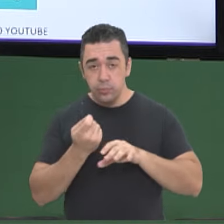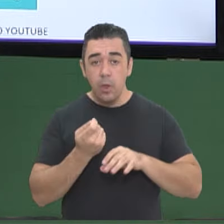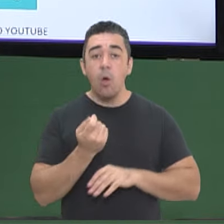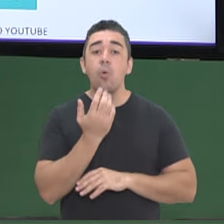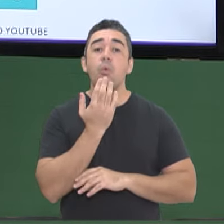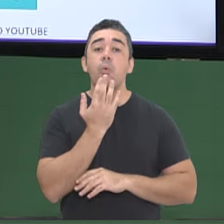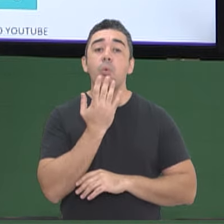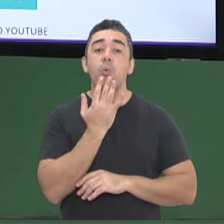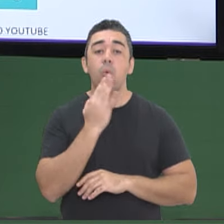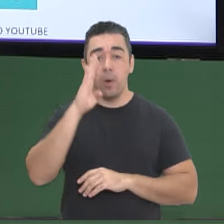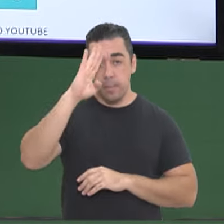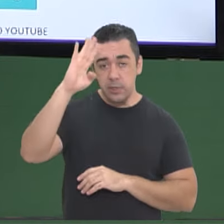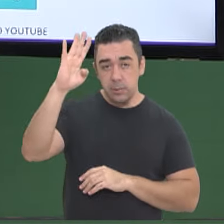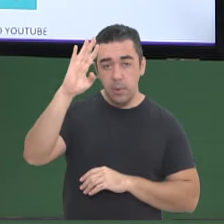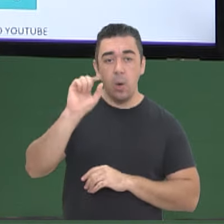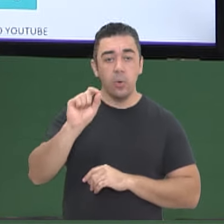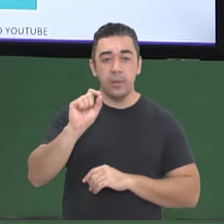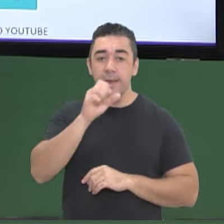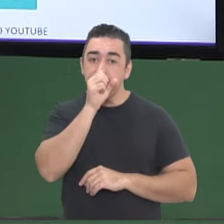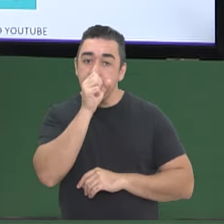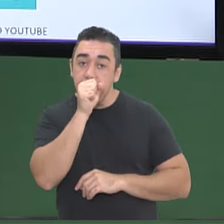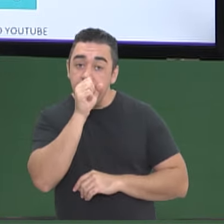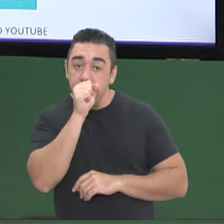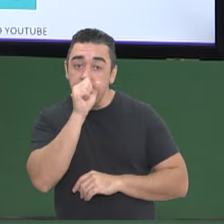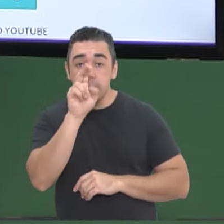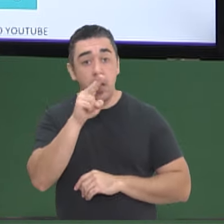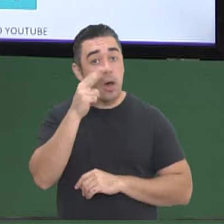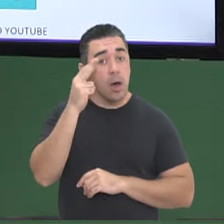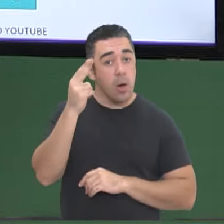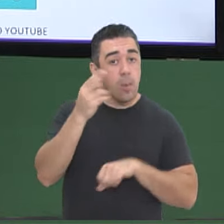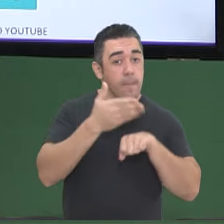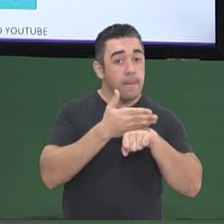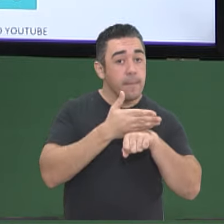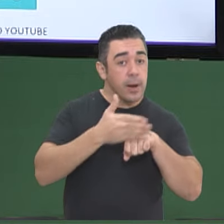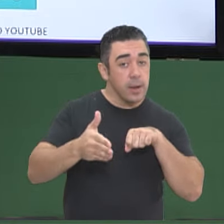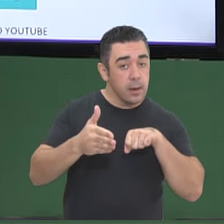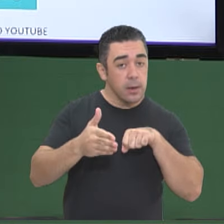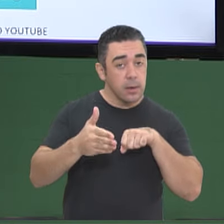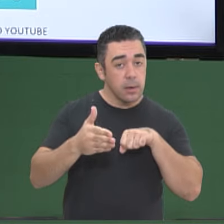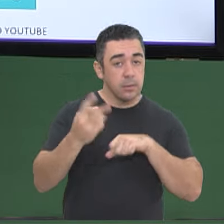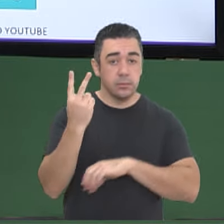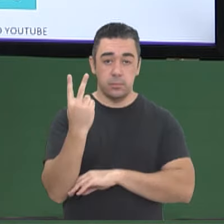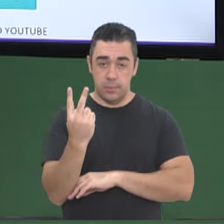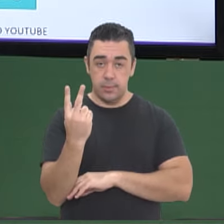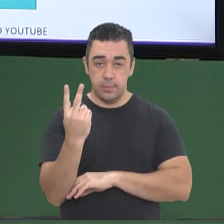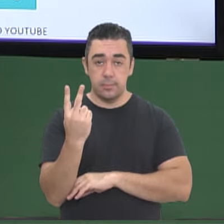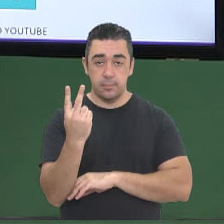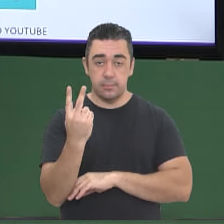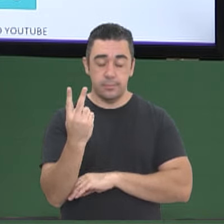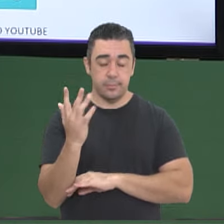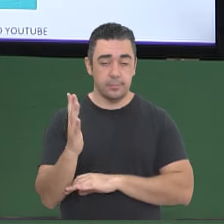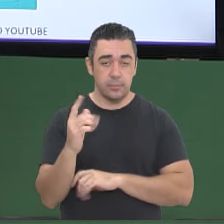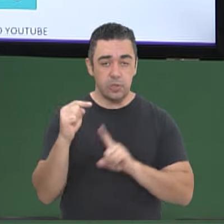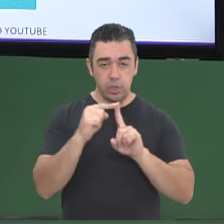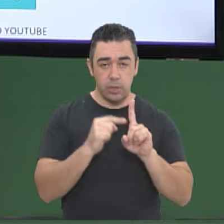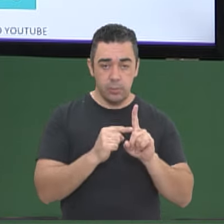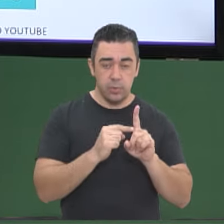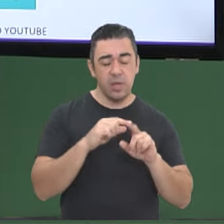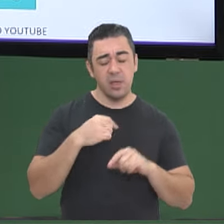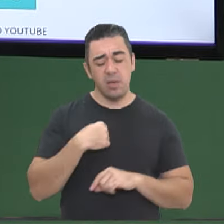cores principais, que é a laranja ou a branca, tem atletas que preferem uma, outros preferem a outra, então tudo